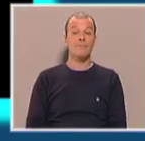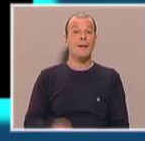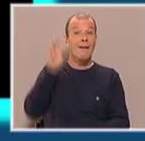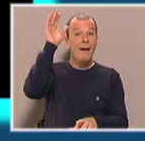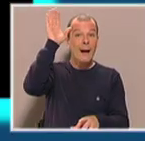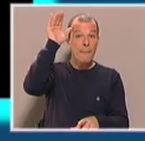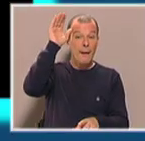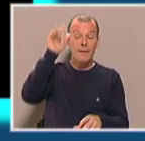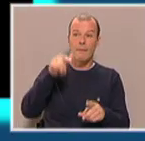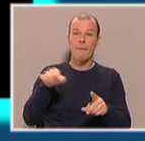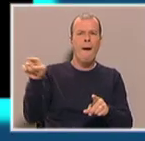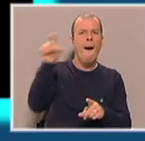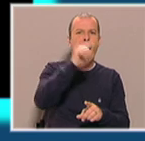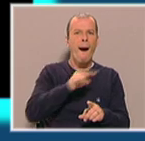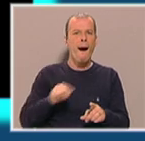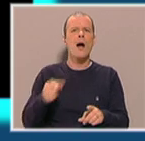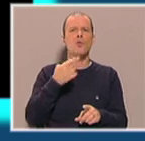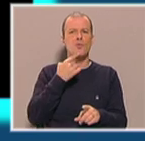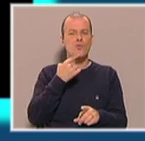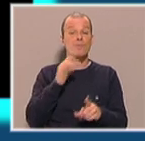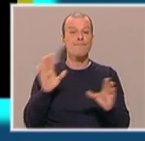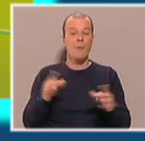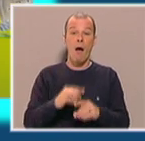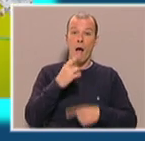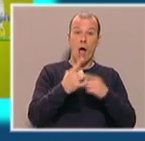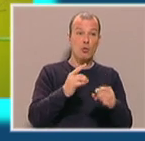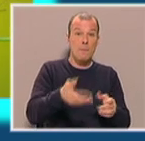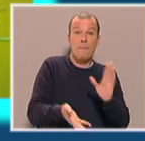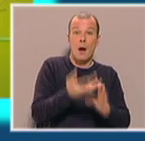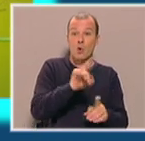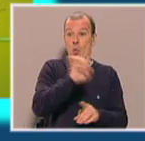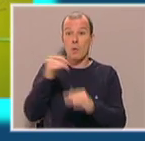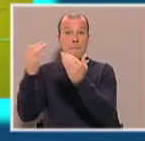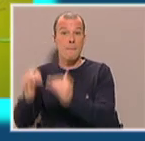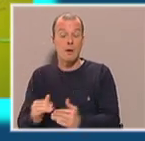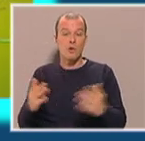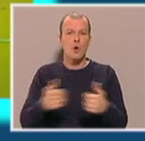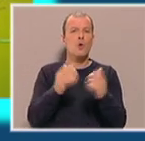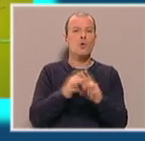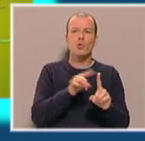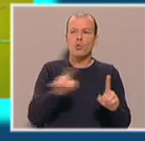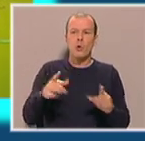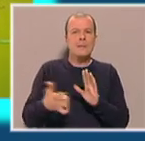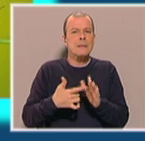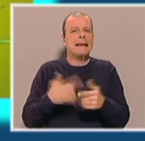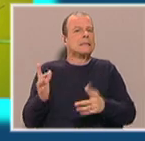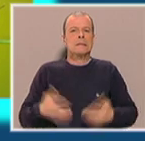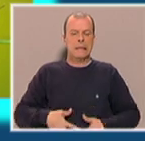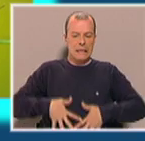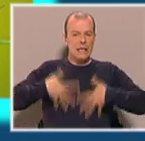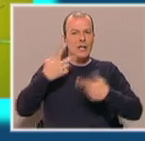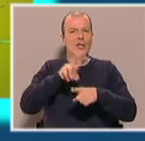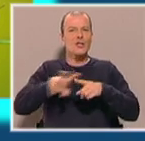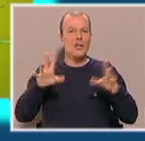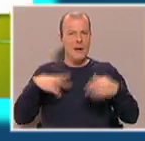animais existem um pouco por todo lado. Uns mais do que outros. Todos necessitam de energia para